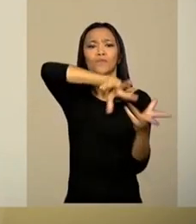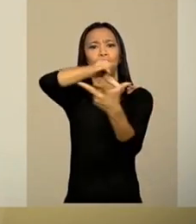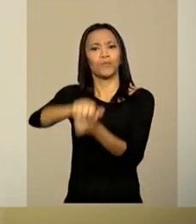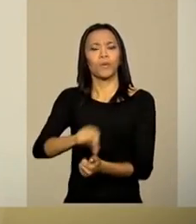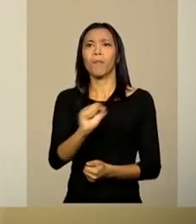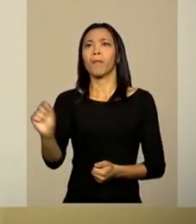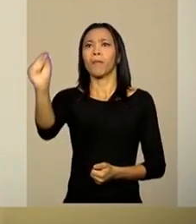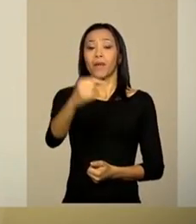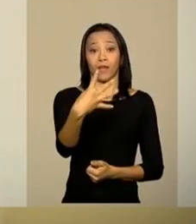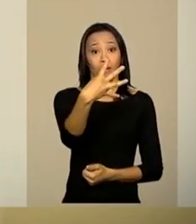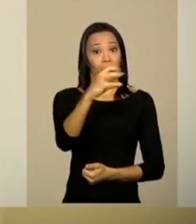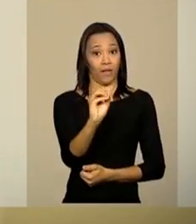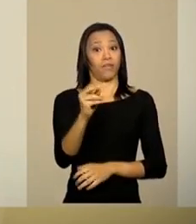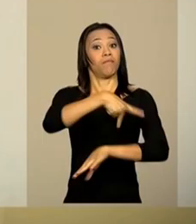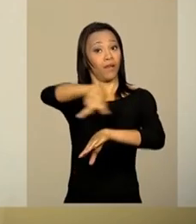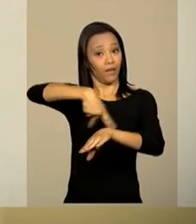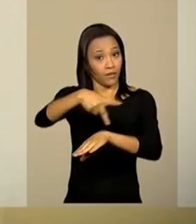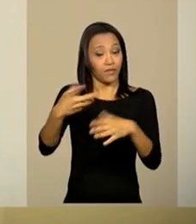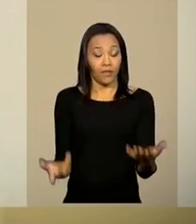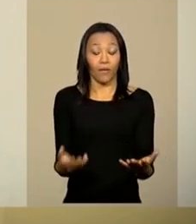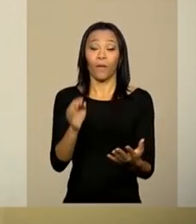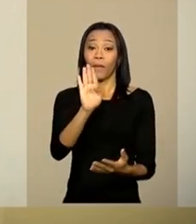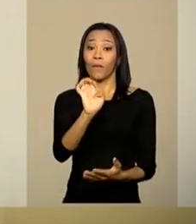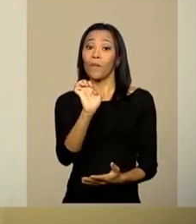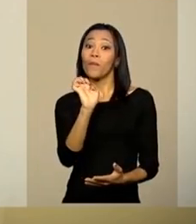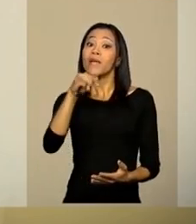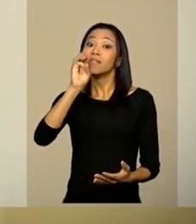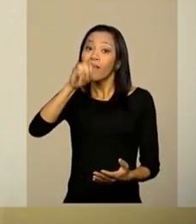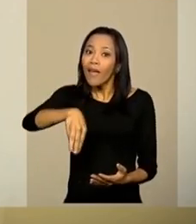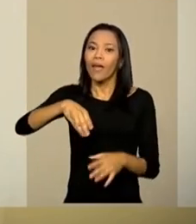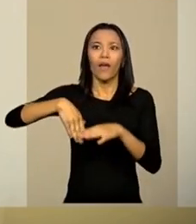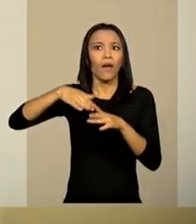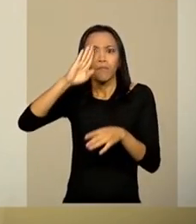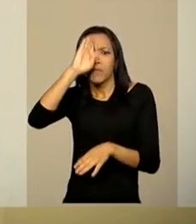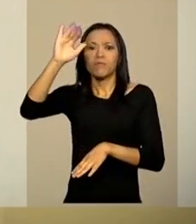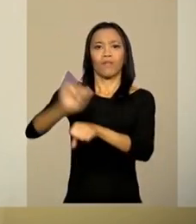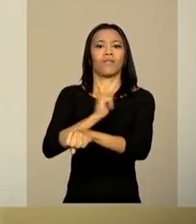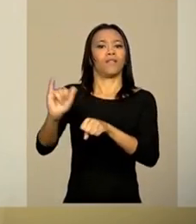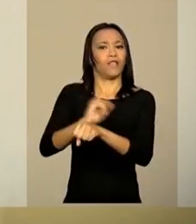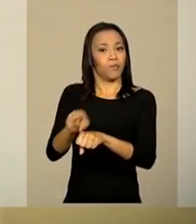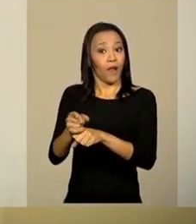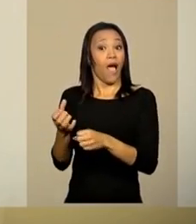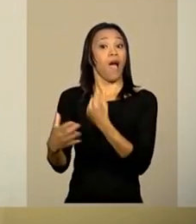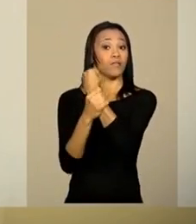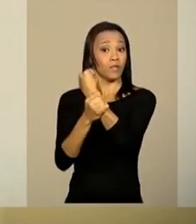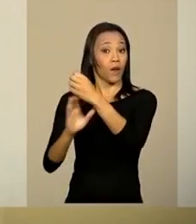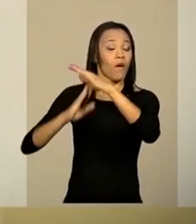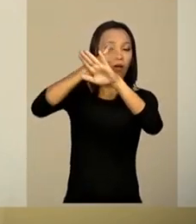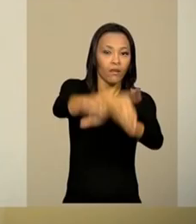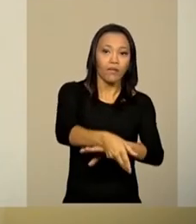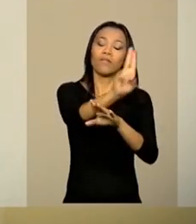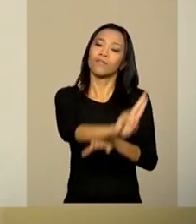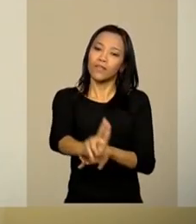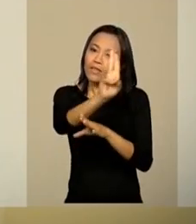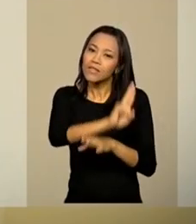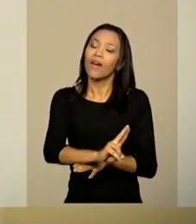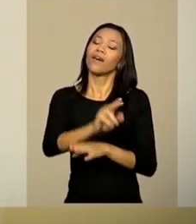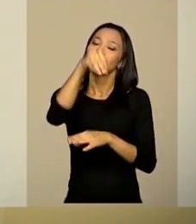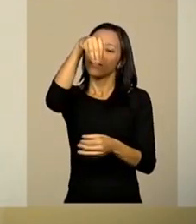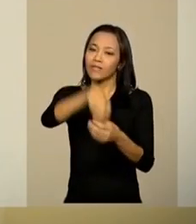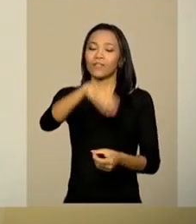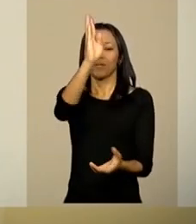países. Então, Max, o Enem é o principal instrumento que nós temos para garantir o acesso à educação superior em